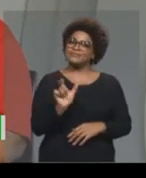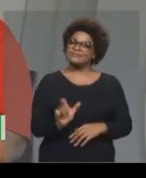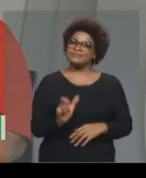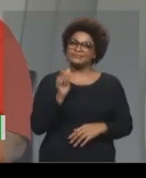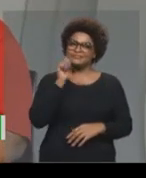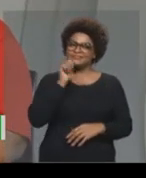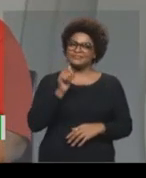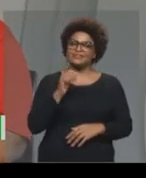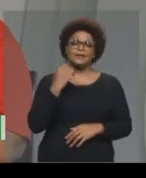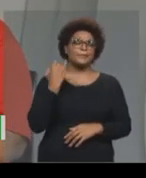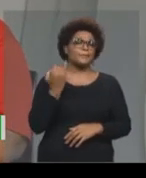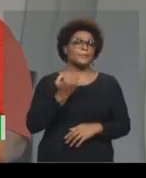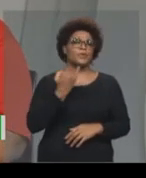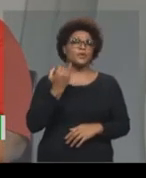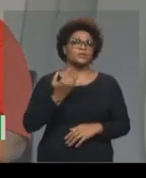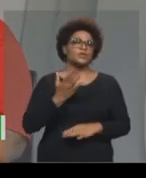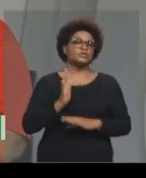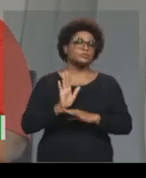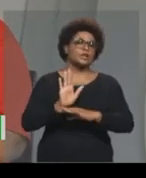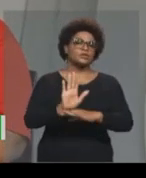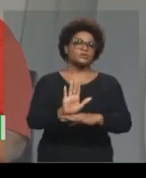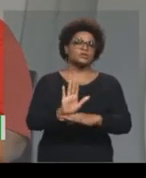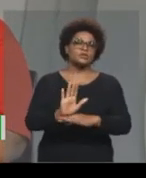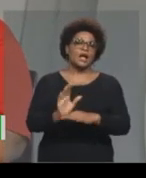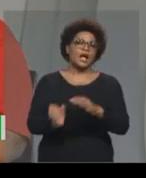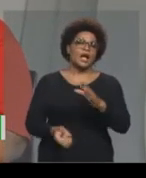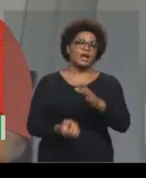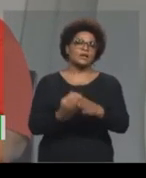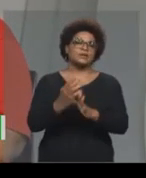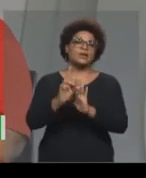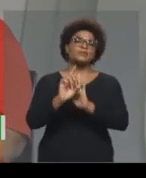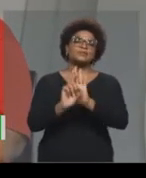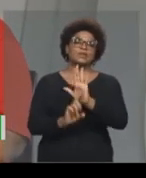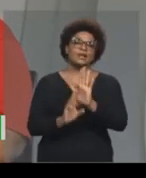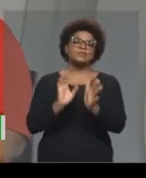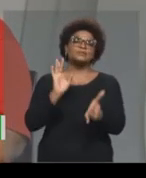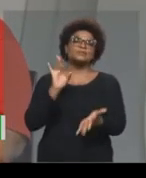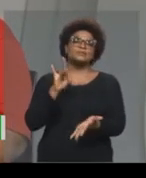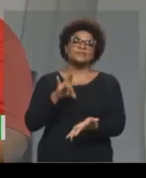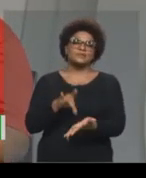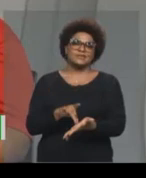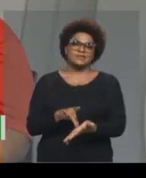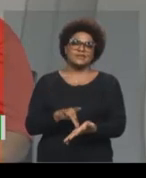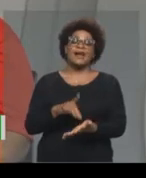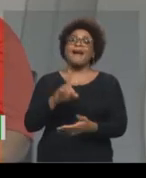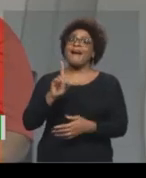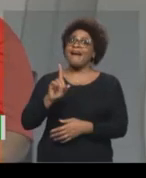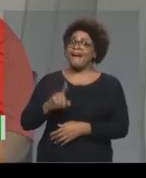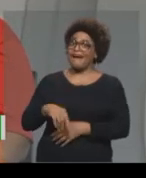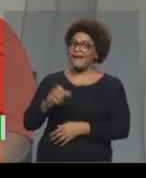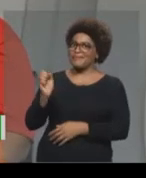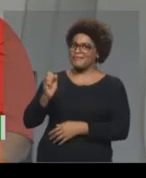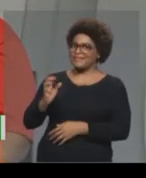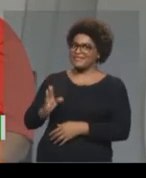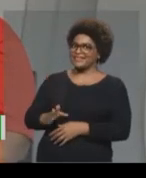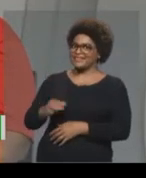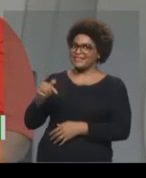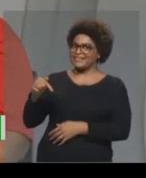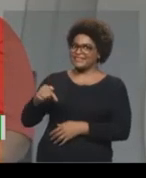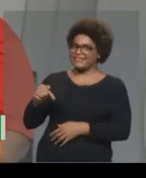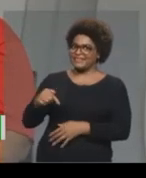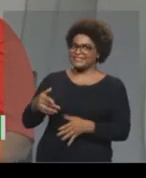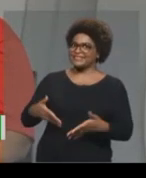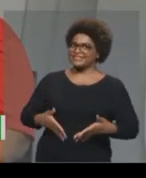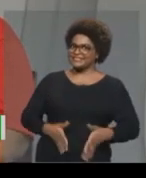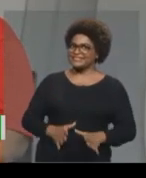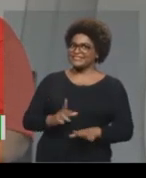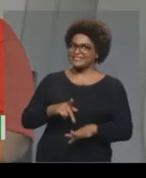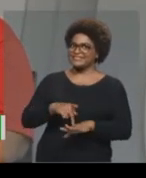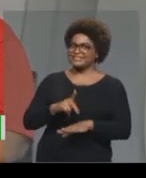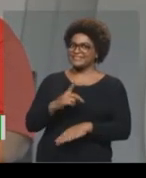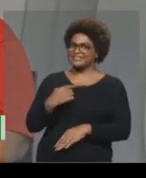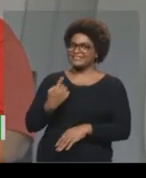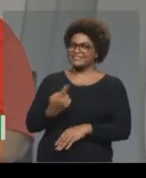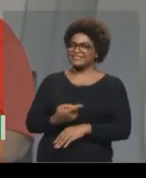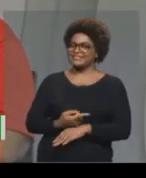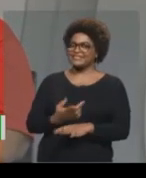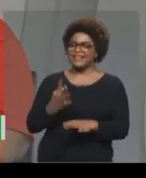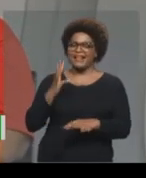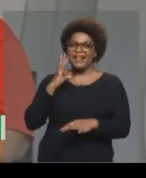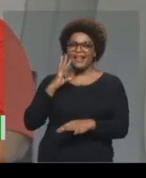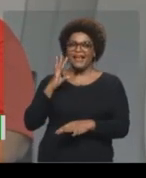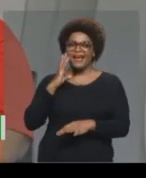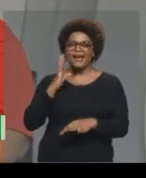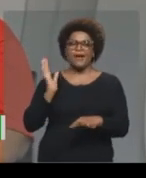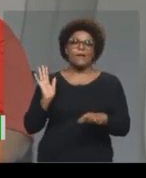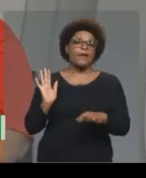de ajudar nessa construção do texto mesmo. E ela era brasileira, né? Isso que é muito legal também. Ajudou